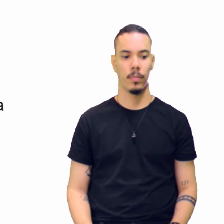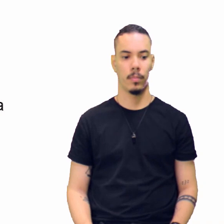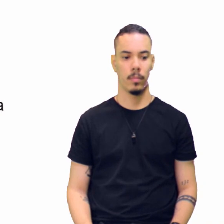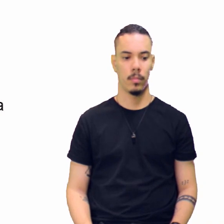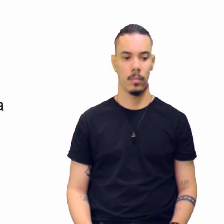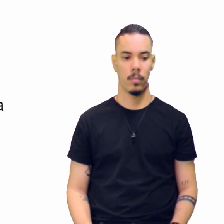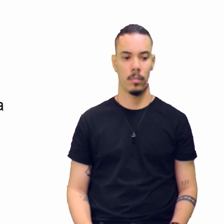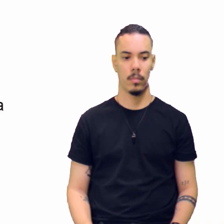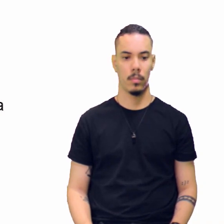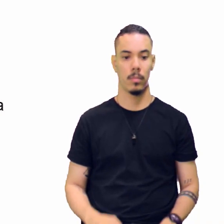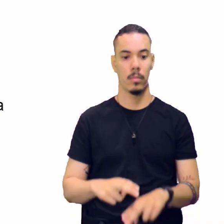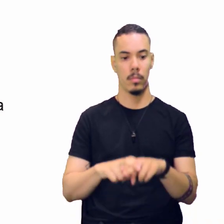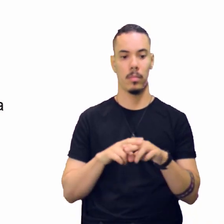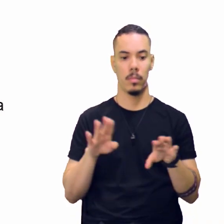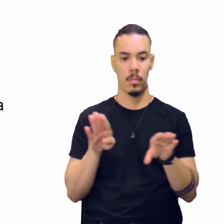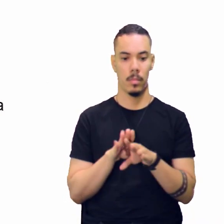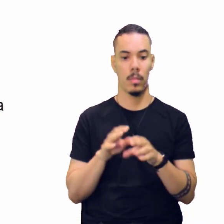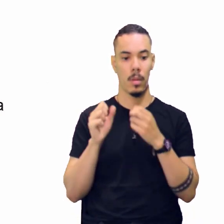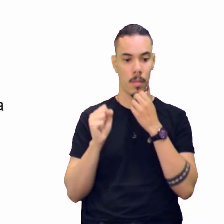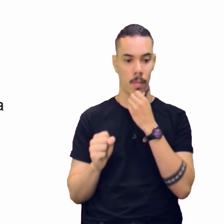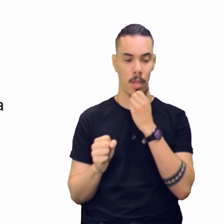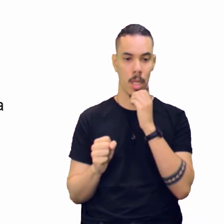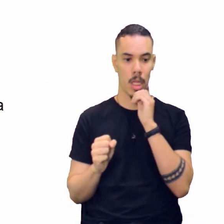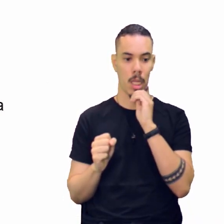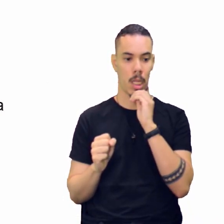bom? Então, o passado ele é perfeito.